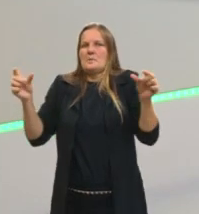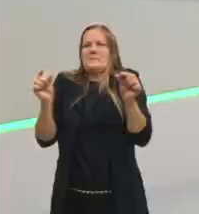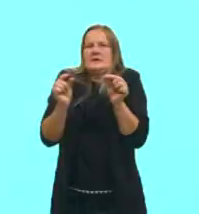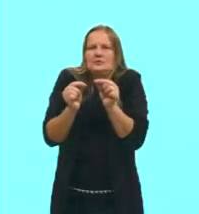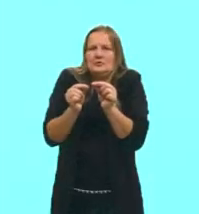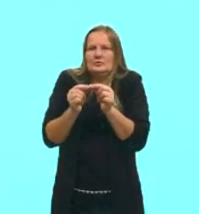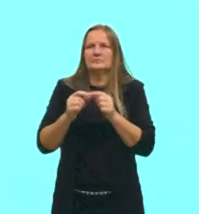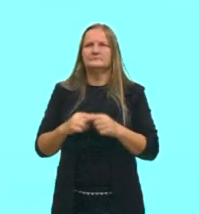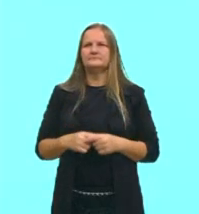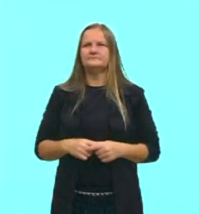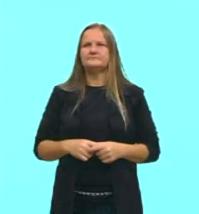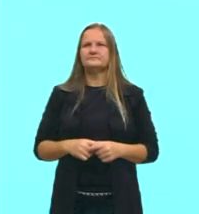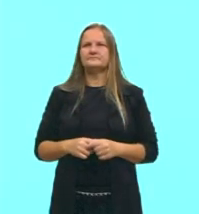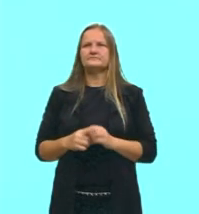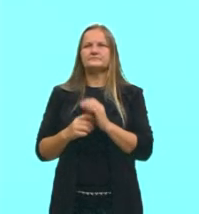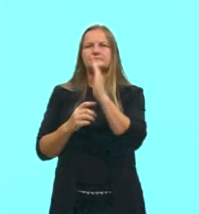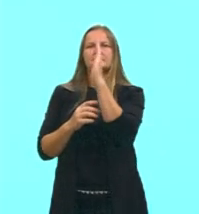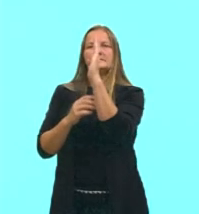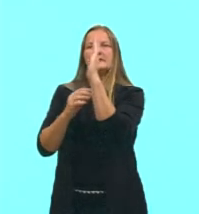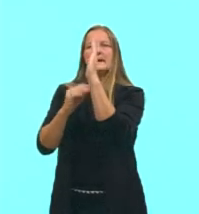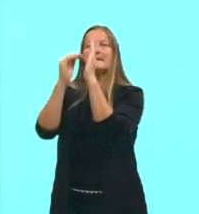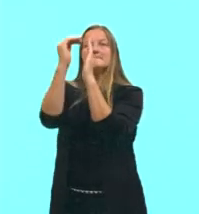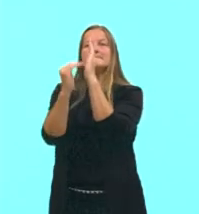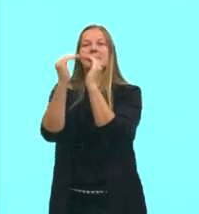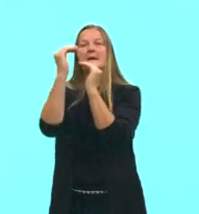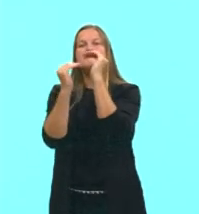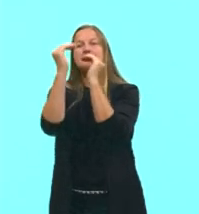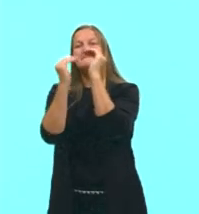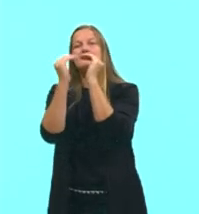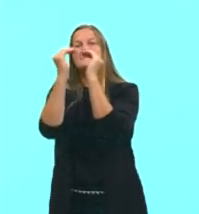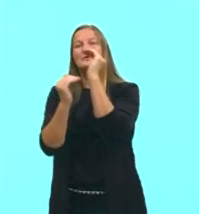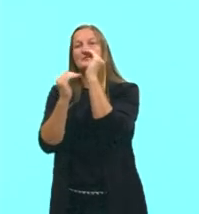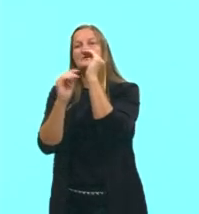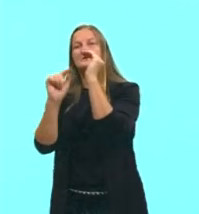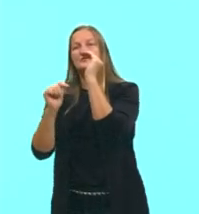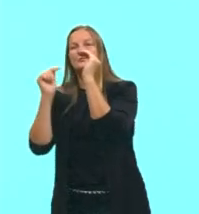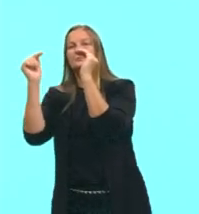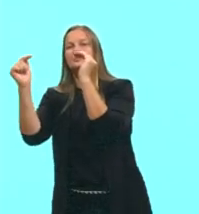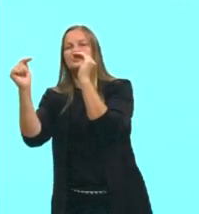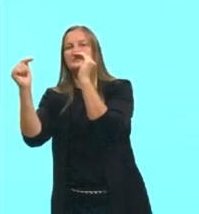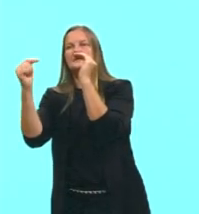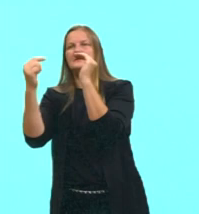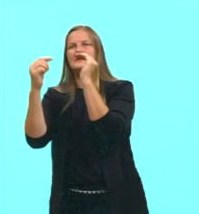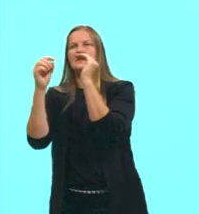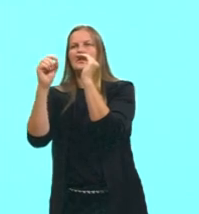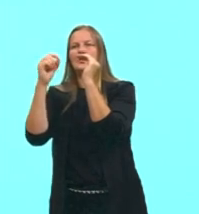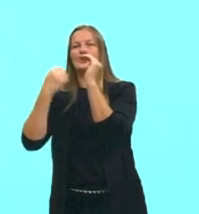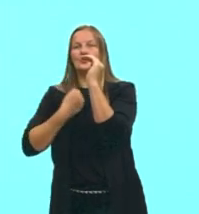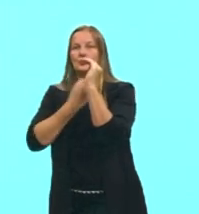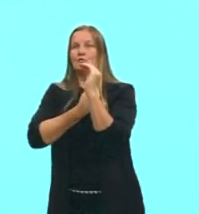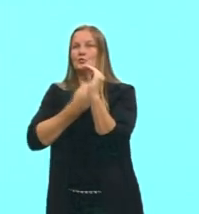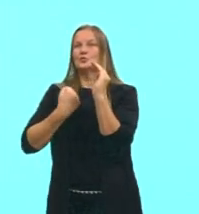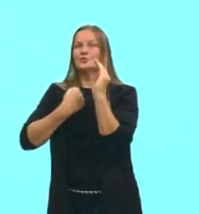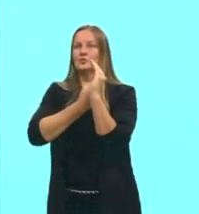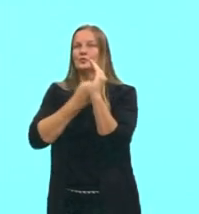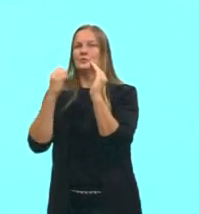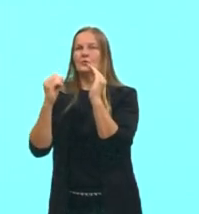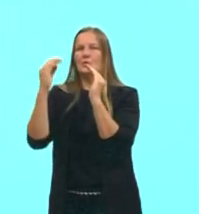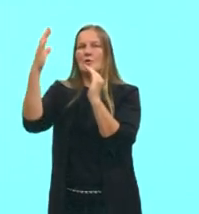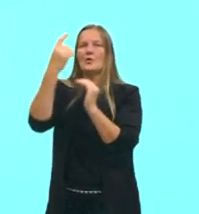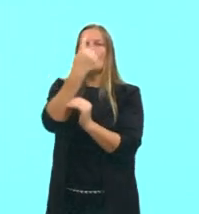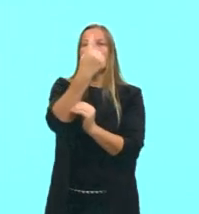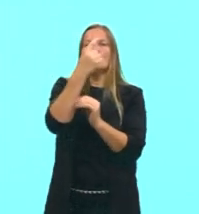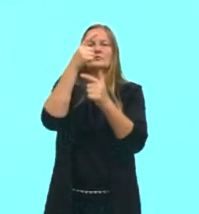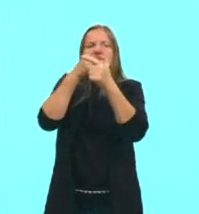maior esse número aqui certo menor vai ser a escala porque se eu dividir o impor 25